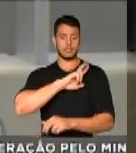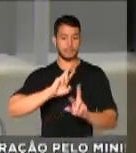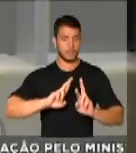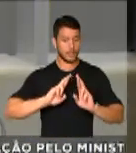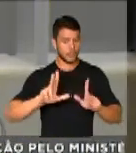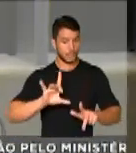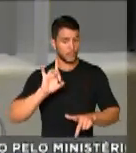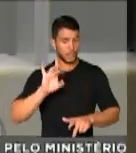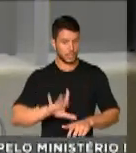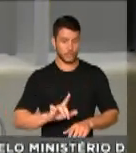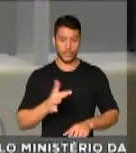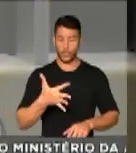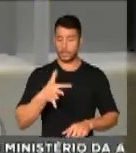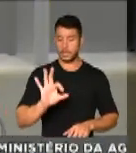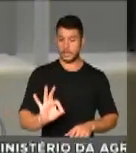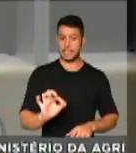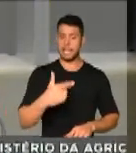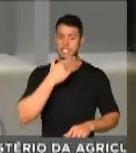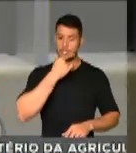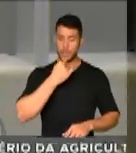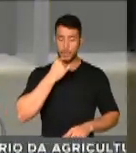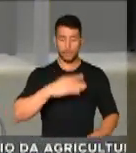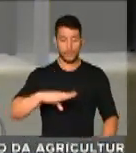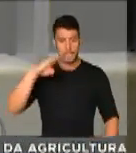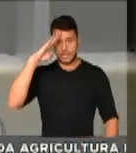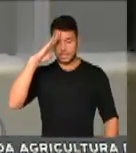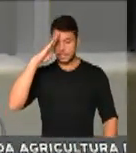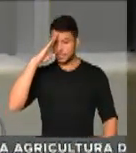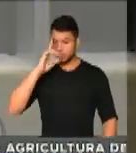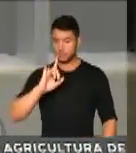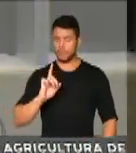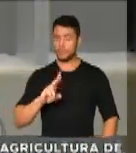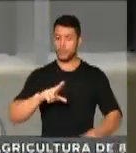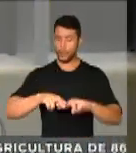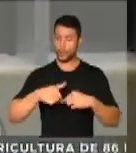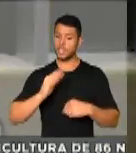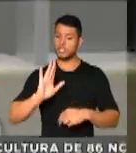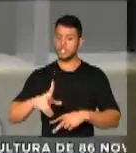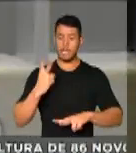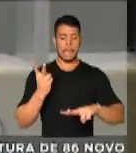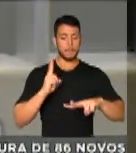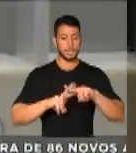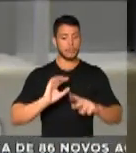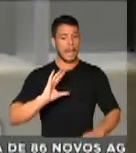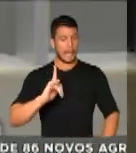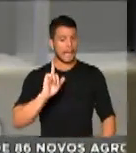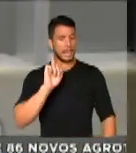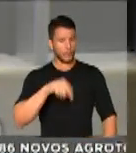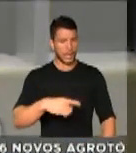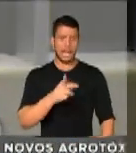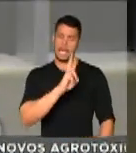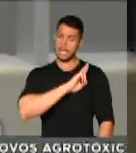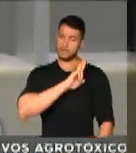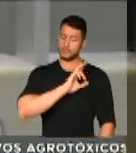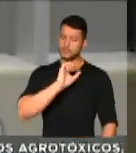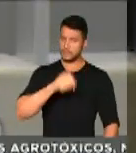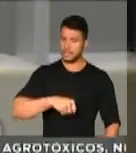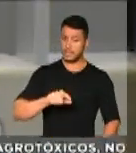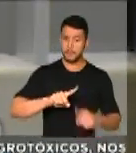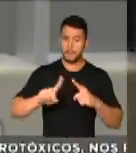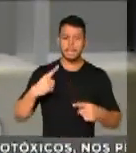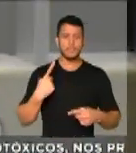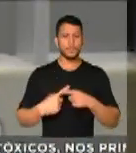seja só daqueles 10 militares que imediatamente foram presos. Claro que eles têm responsabilidade. Mas por que eles fizeram